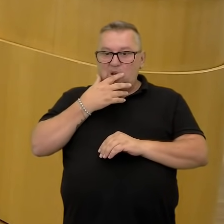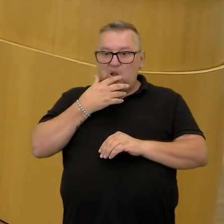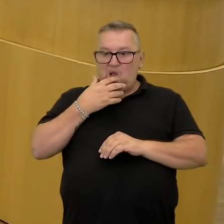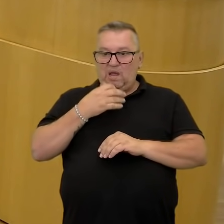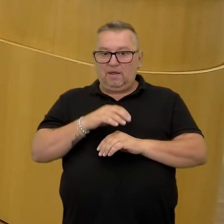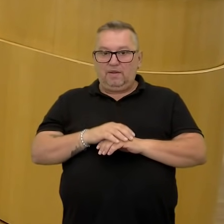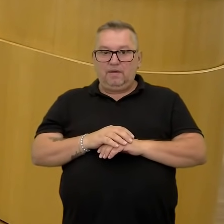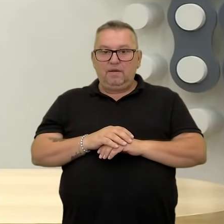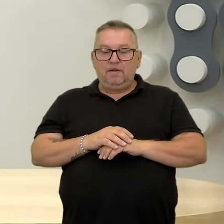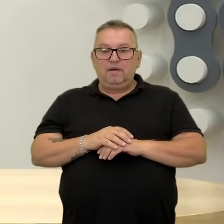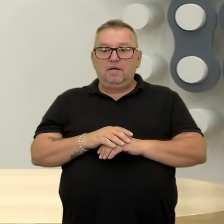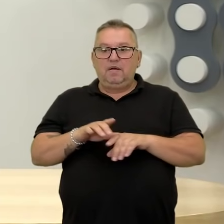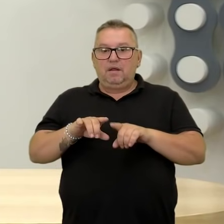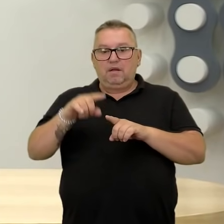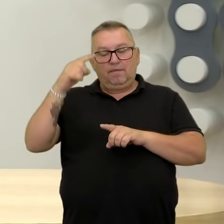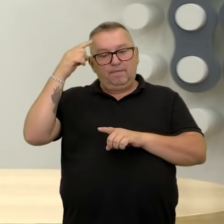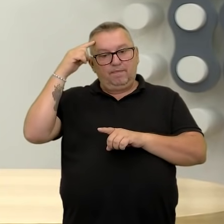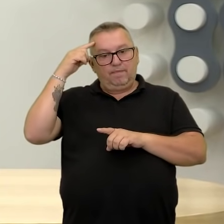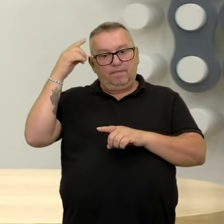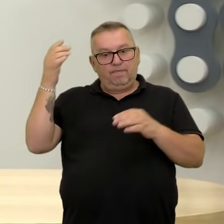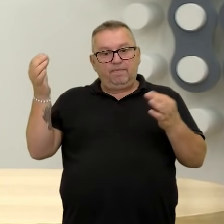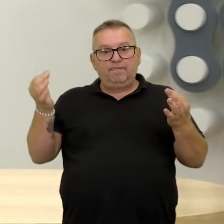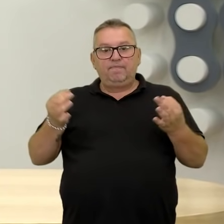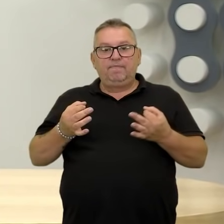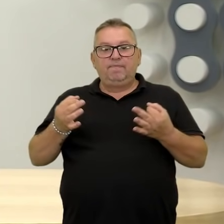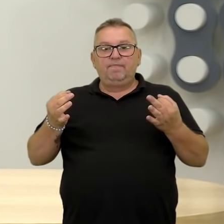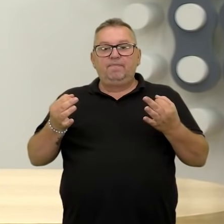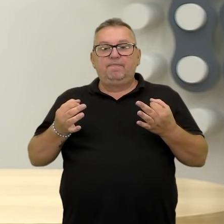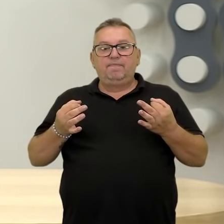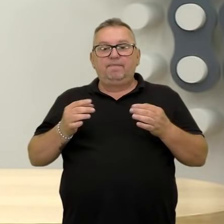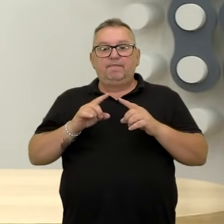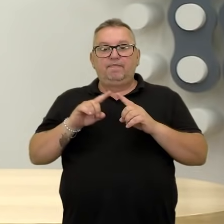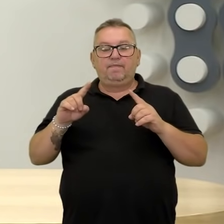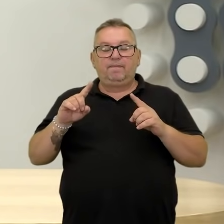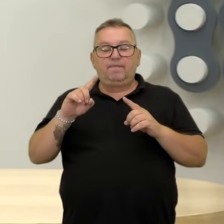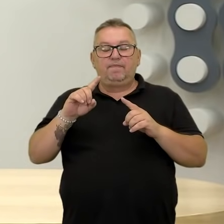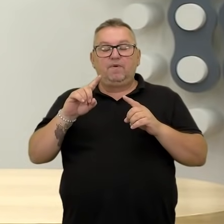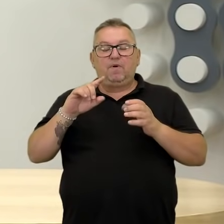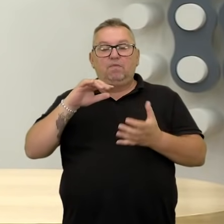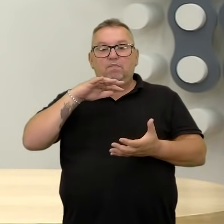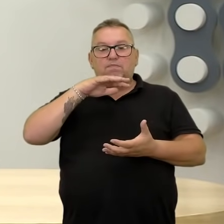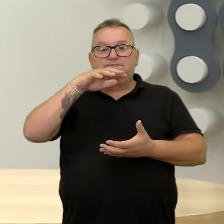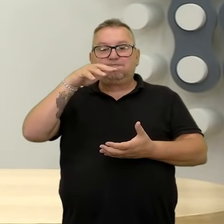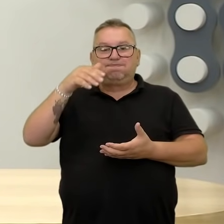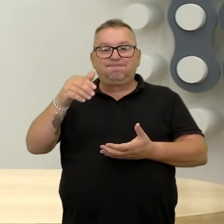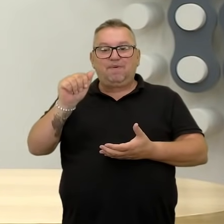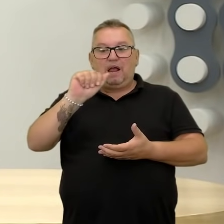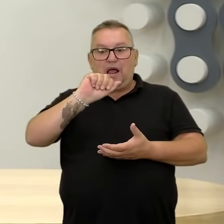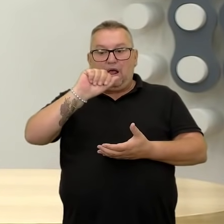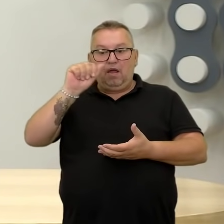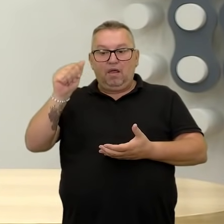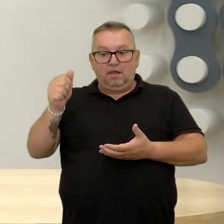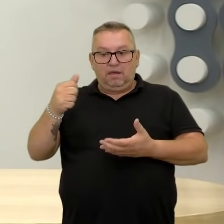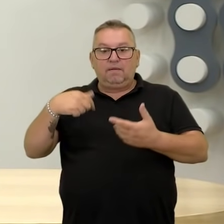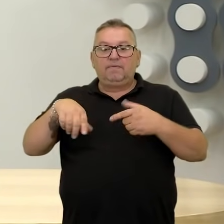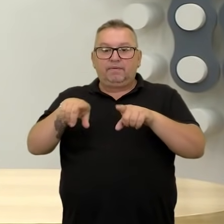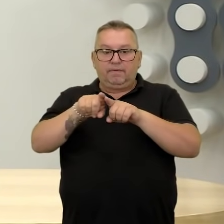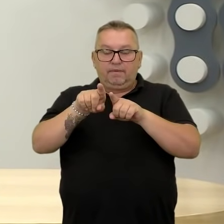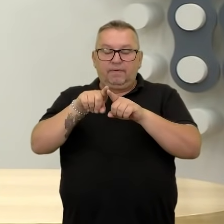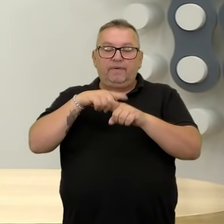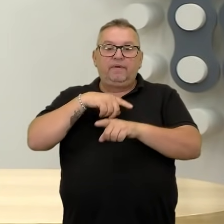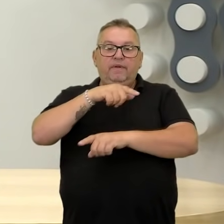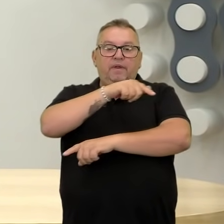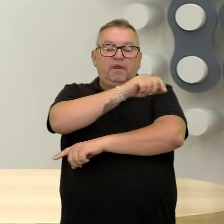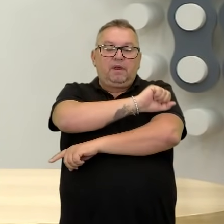isso daí tá bem uma reflexão e sensacional né dessa coisa da atmosfera que tá sobre nossa cabeça fui para os alunos aí do